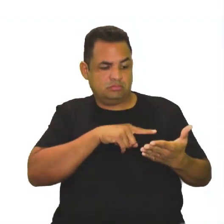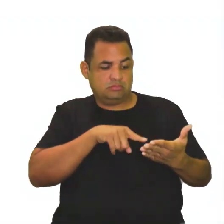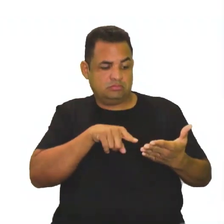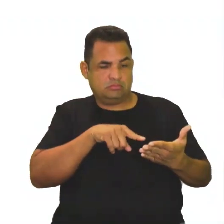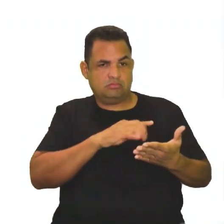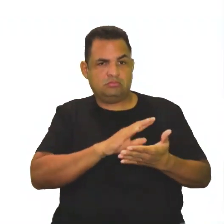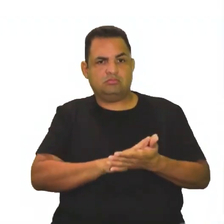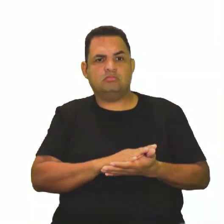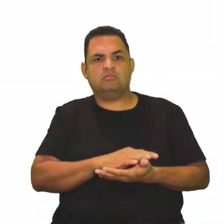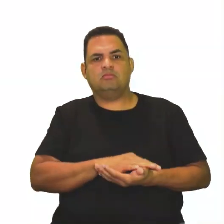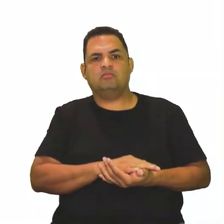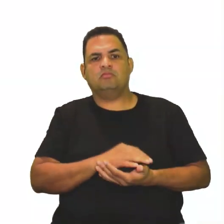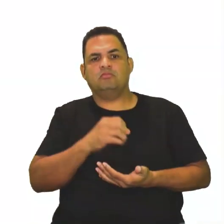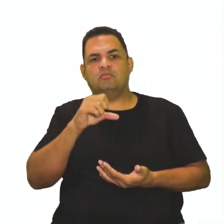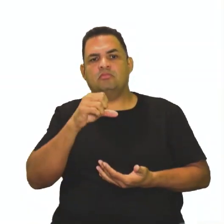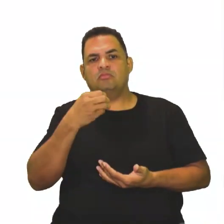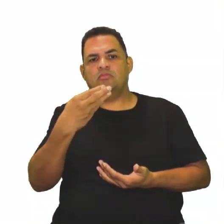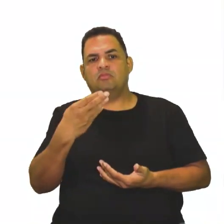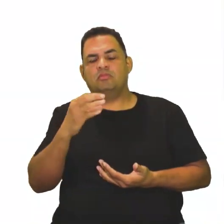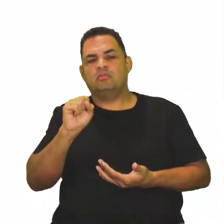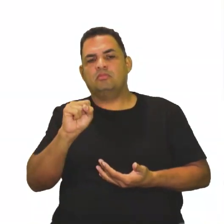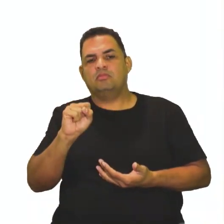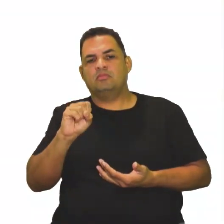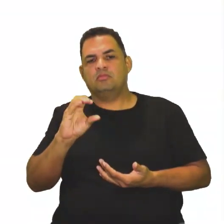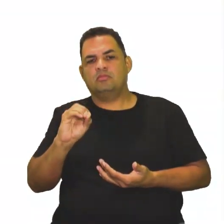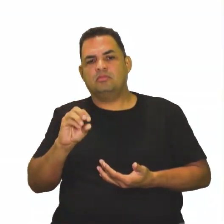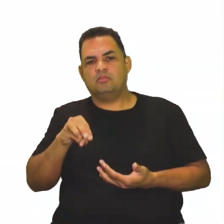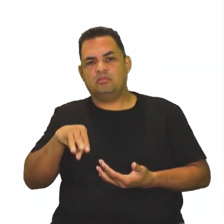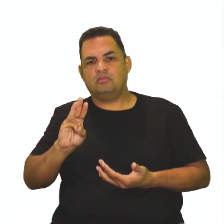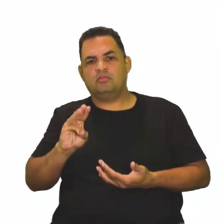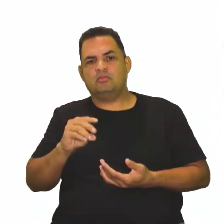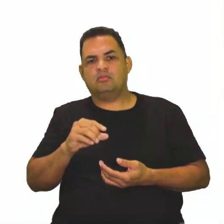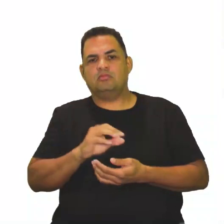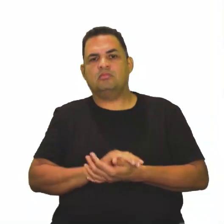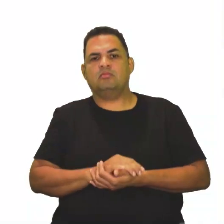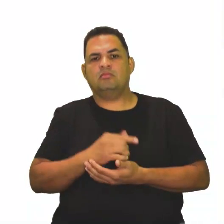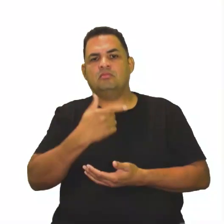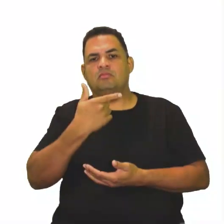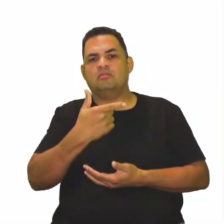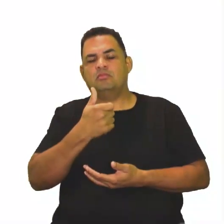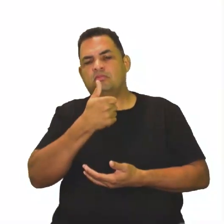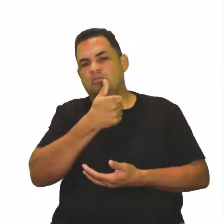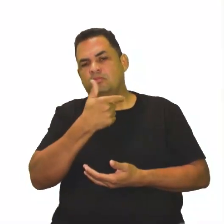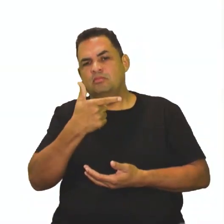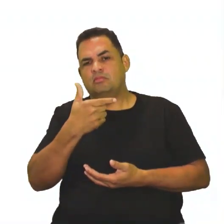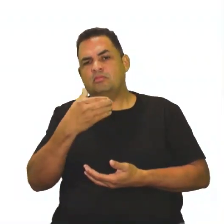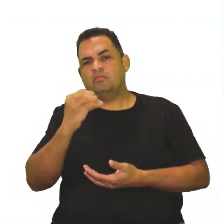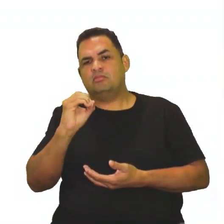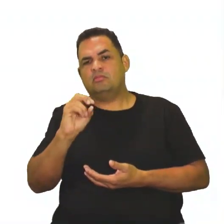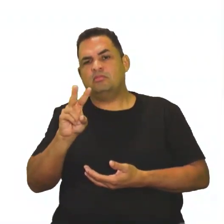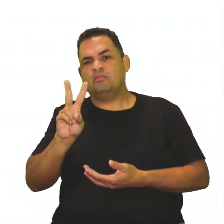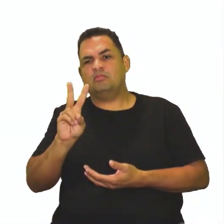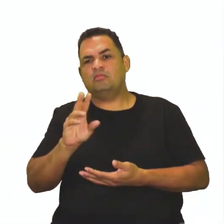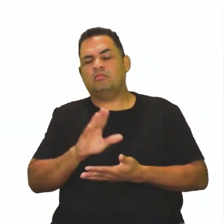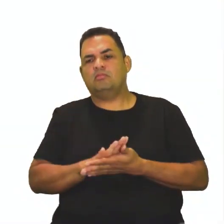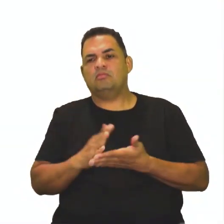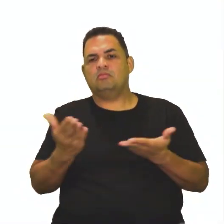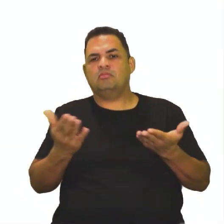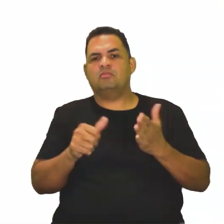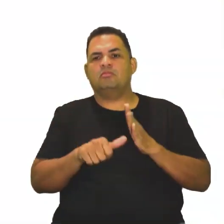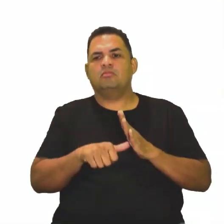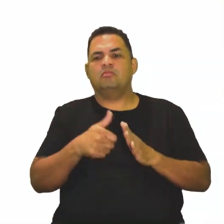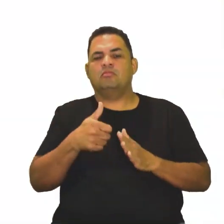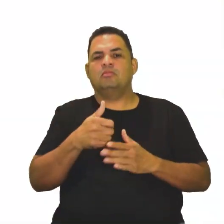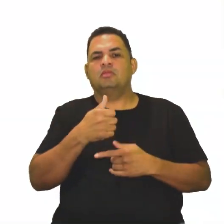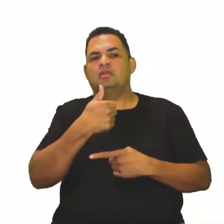inscrição. Olha só, 480 watts, 120 volts, ok? Então vamos lá primeiro